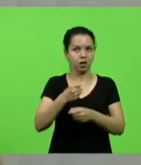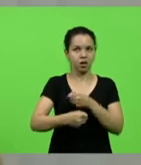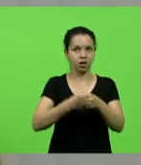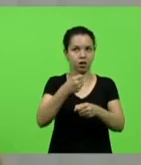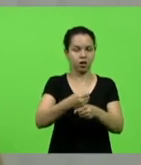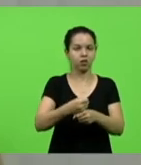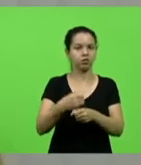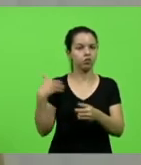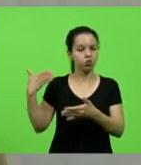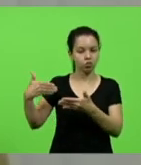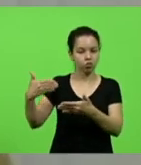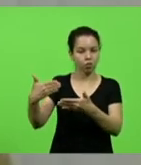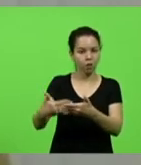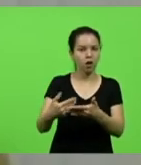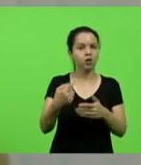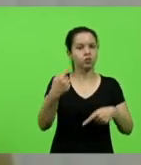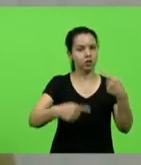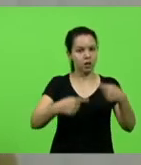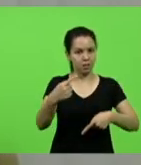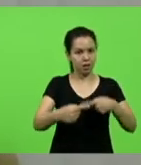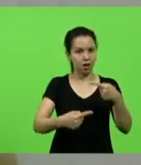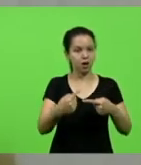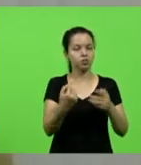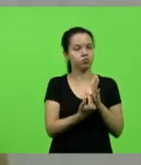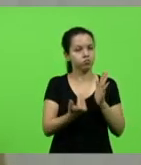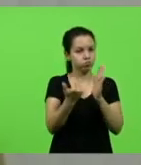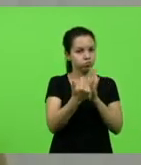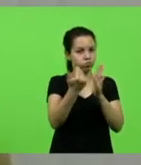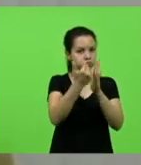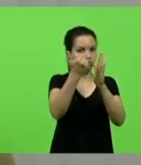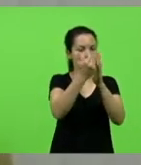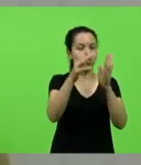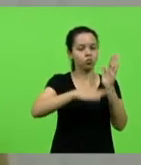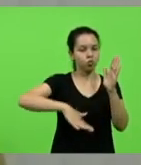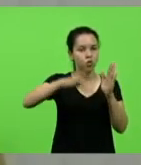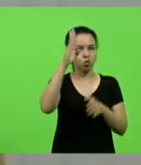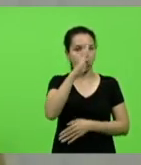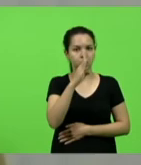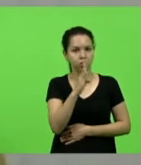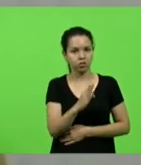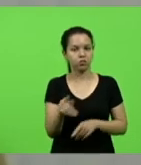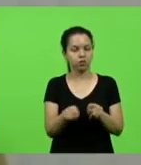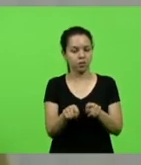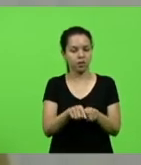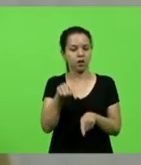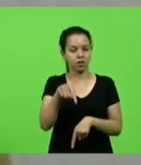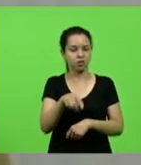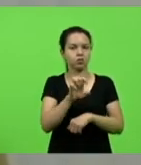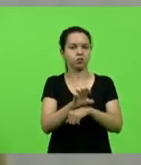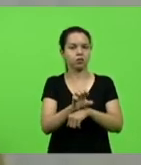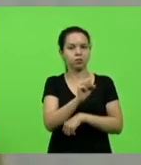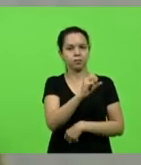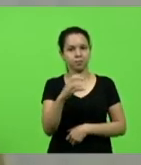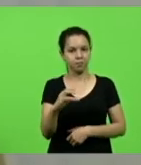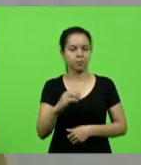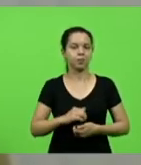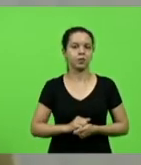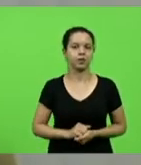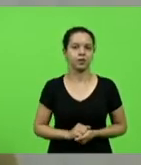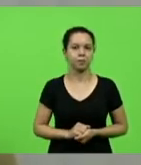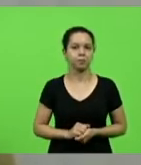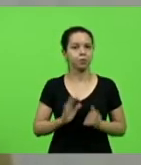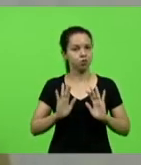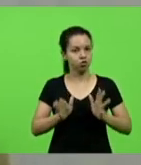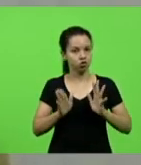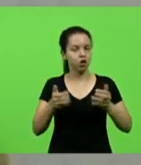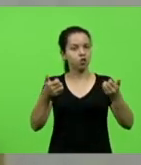é um debate que vem se intensificando em nível nacional e também aqui em nosso estado. Como mencionado